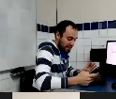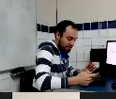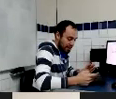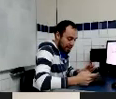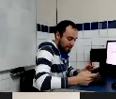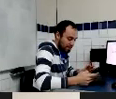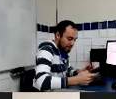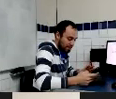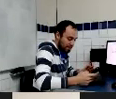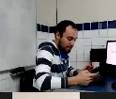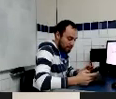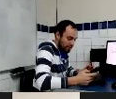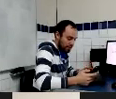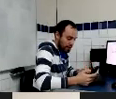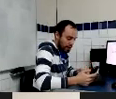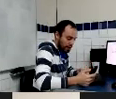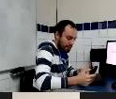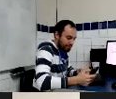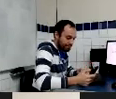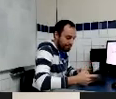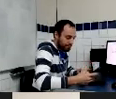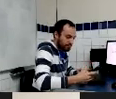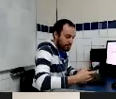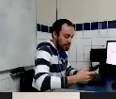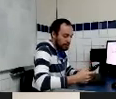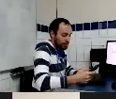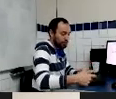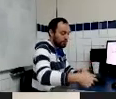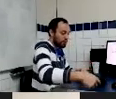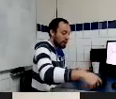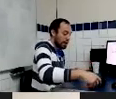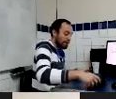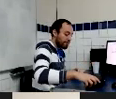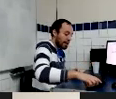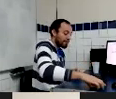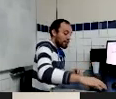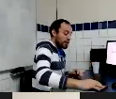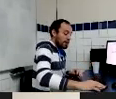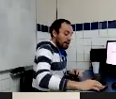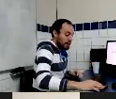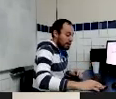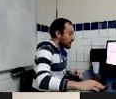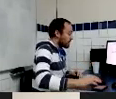não me perder também, pra não ter confusão, pra não ter nada, tá? Isso. Bora lá, tá?